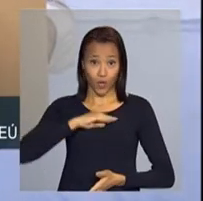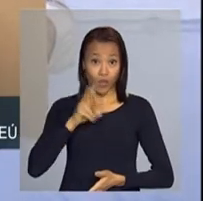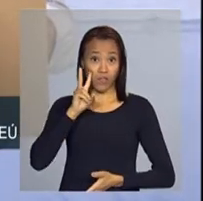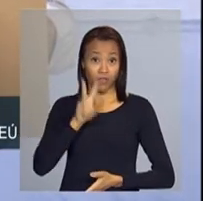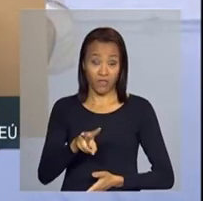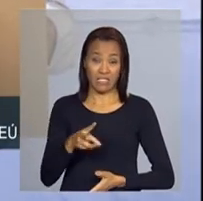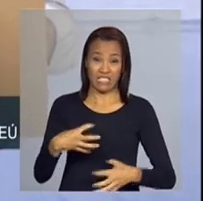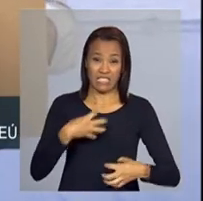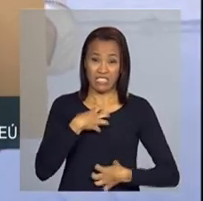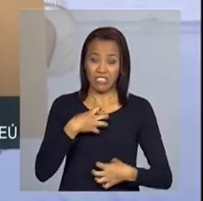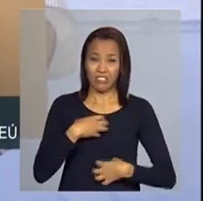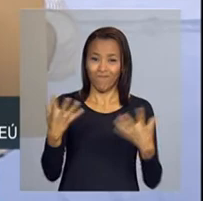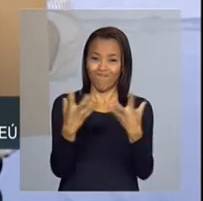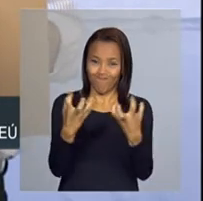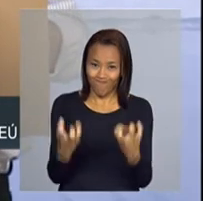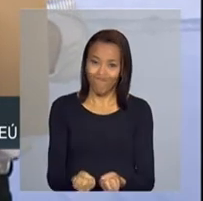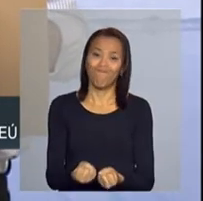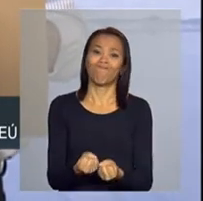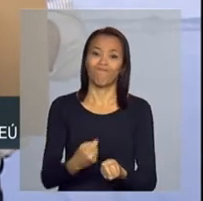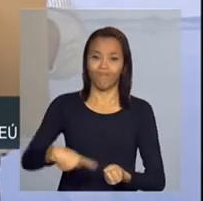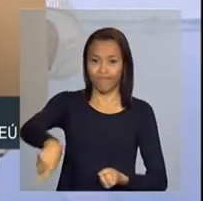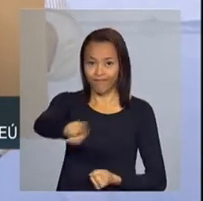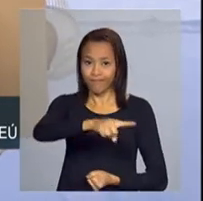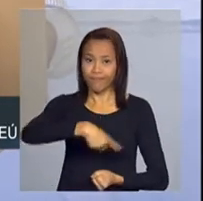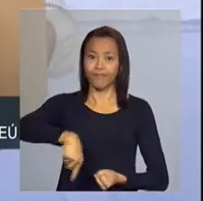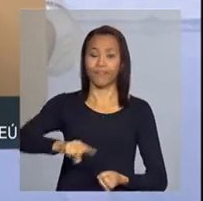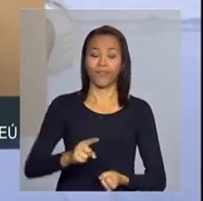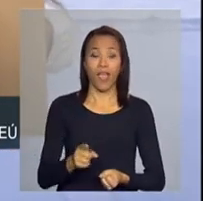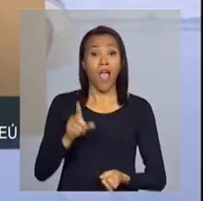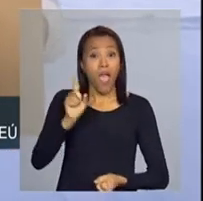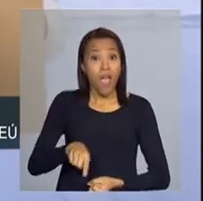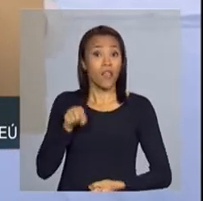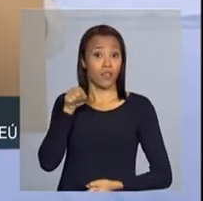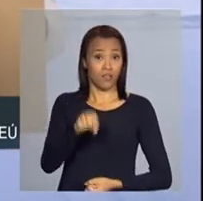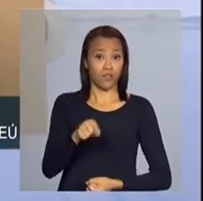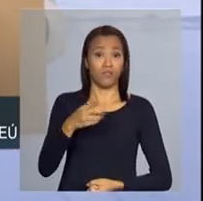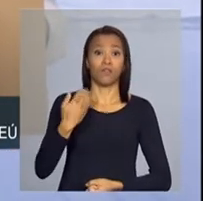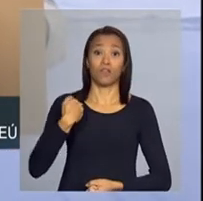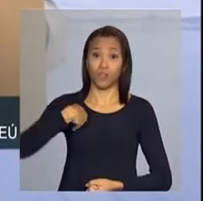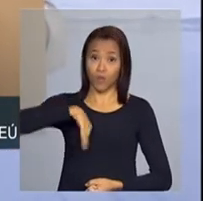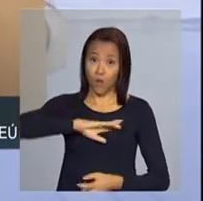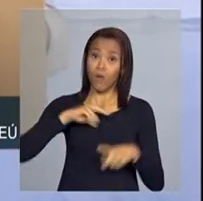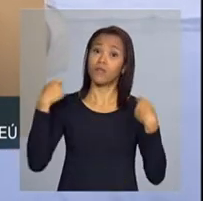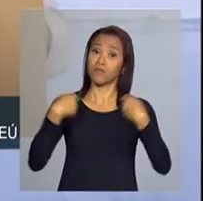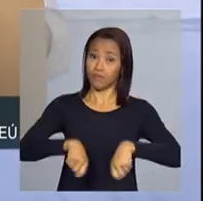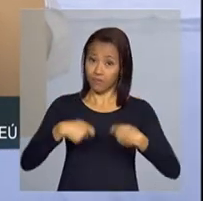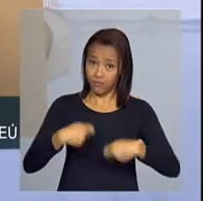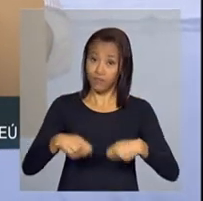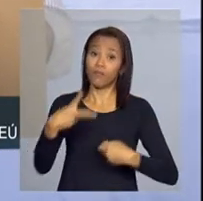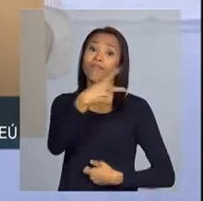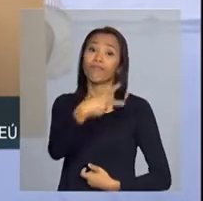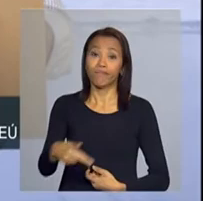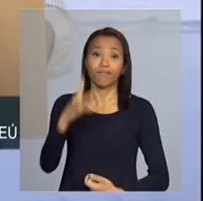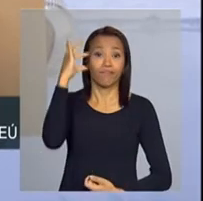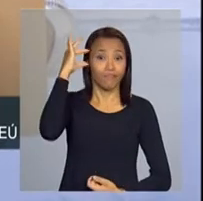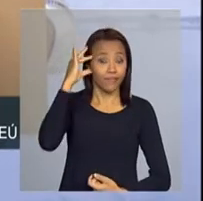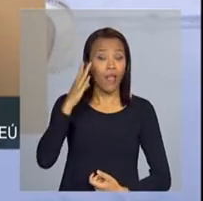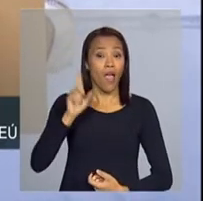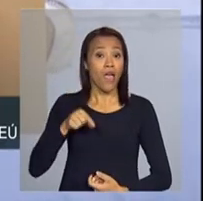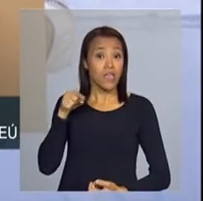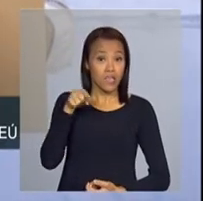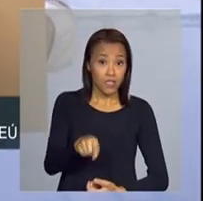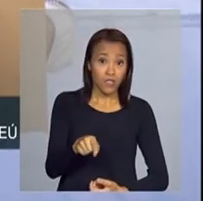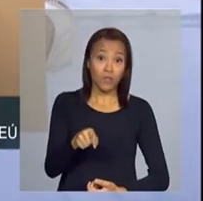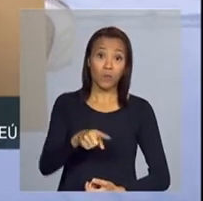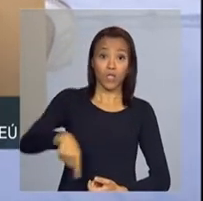esse período crítico de seca. E era isso que precisávamos, Presidente Dilma. É disso que precisa